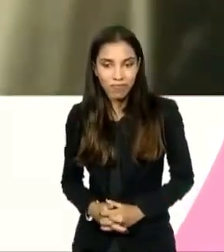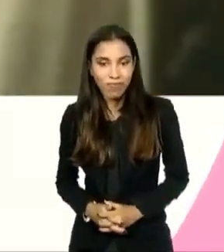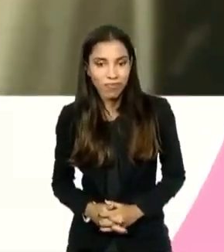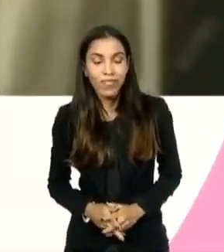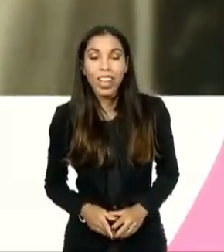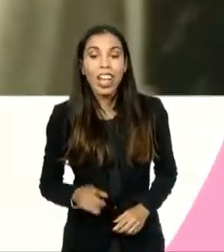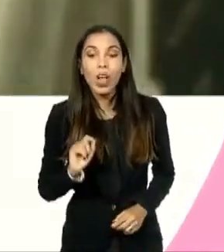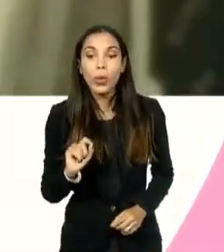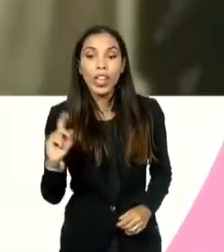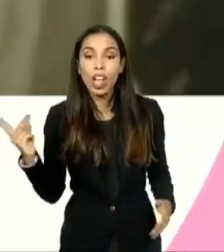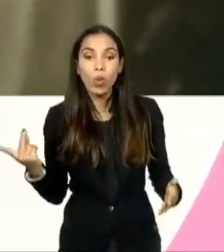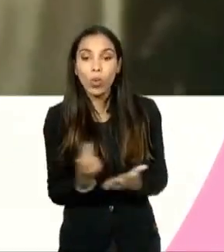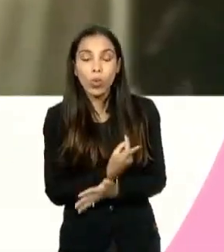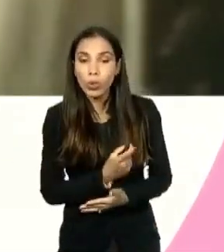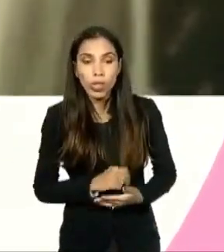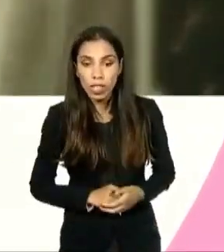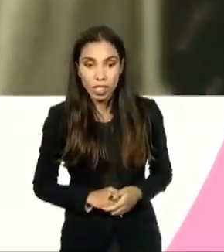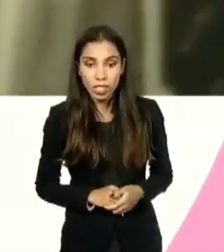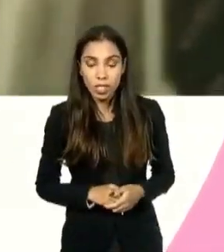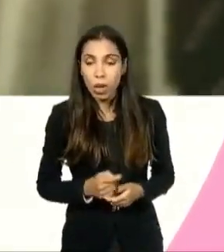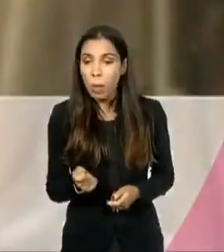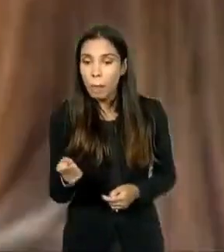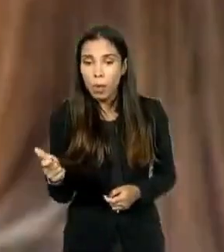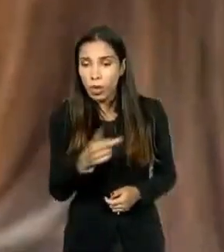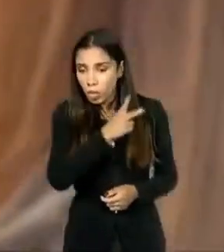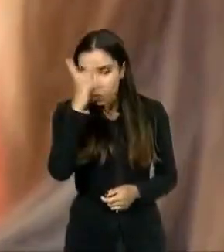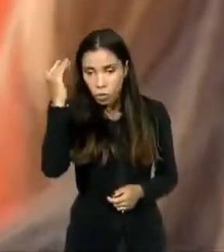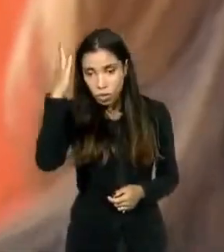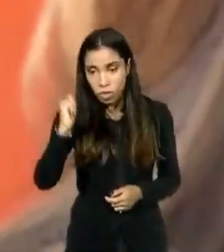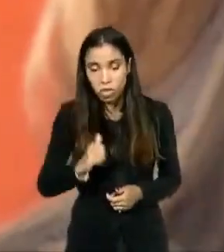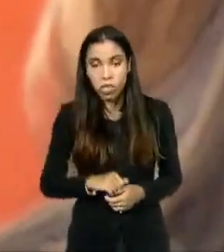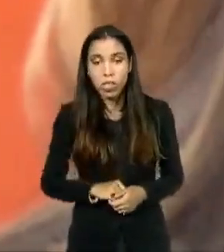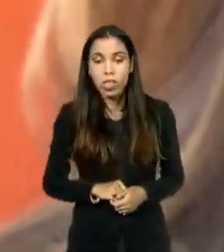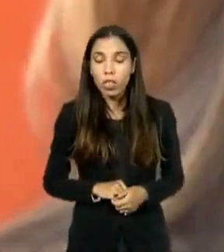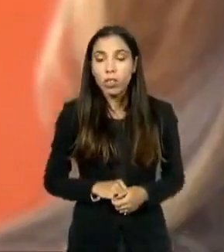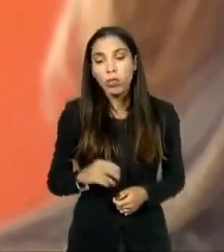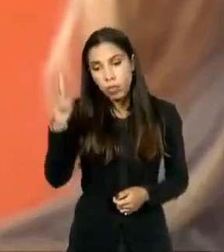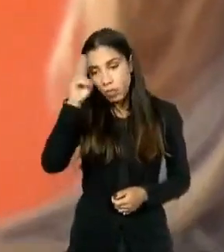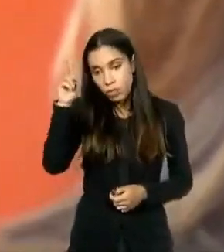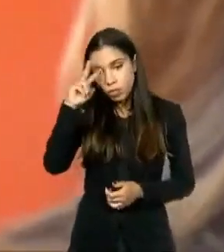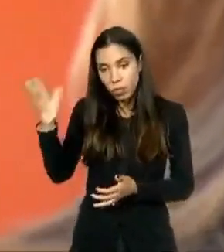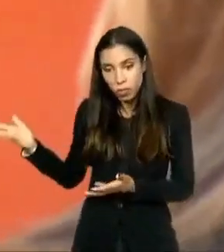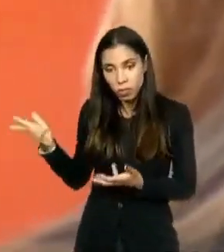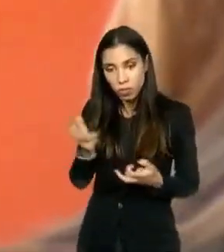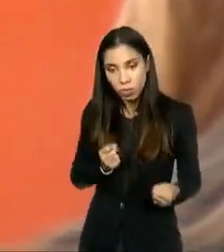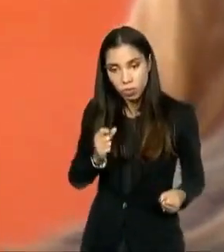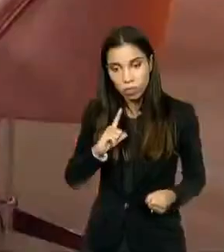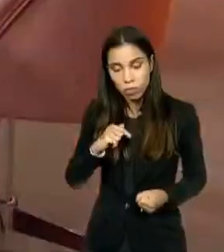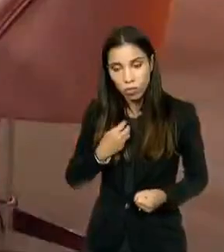e o que acontece é o seguinte, pouca gente sabe dessa história. Então, é uma história muito bem recebida. Eu acho que,